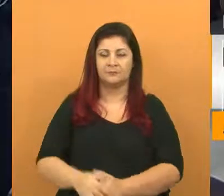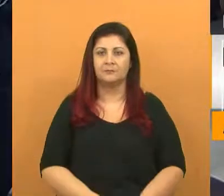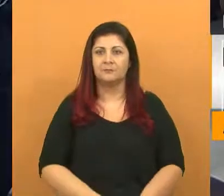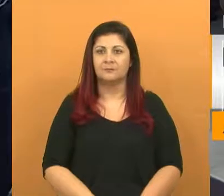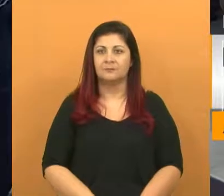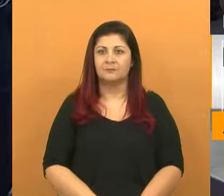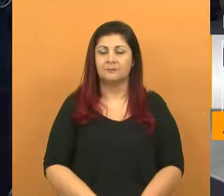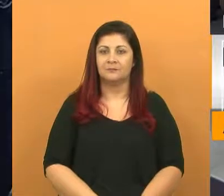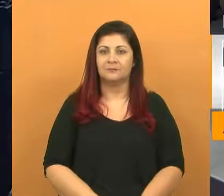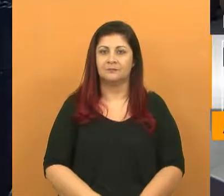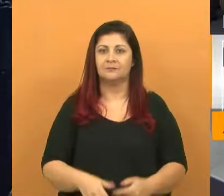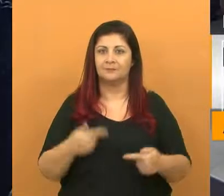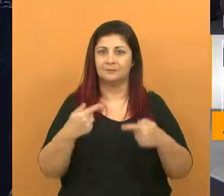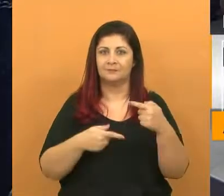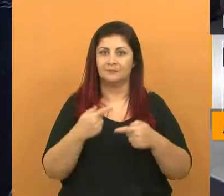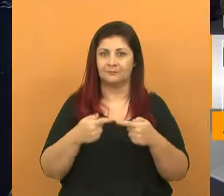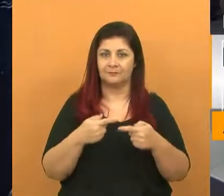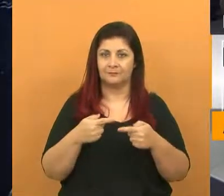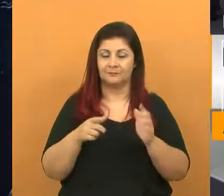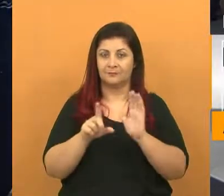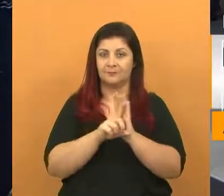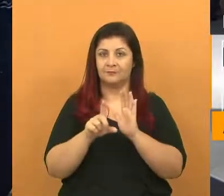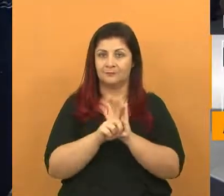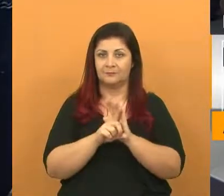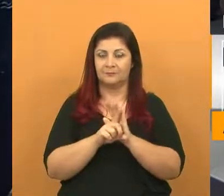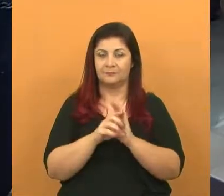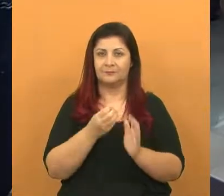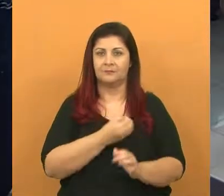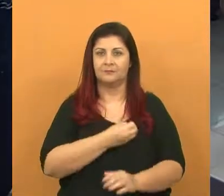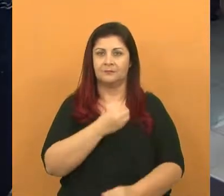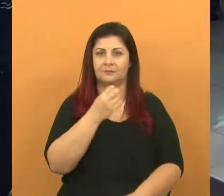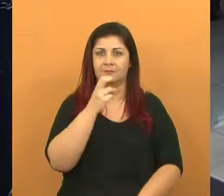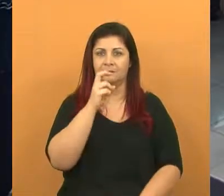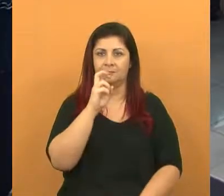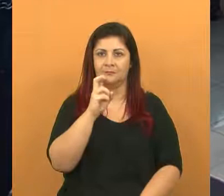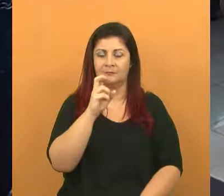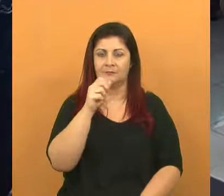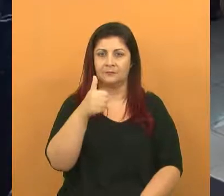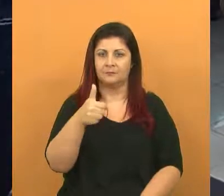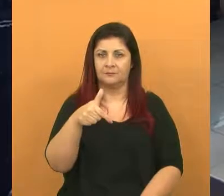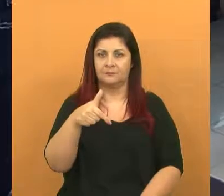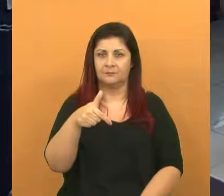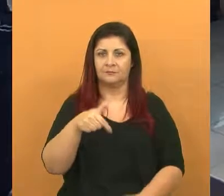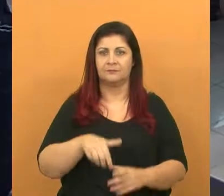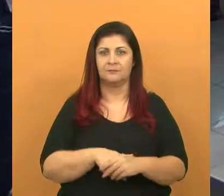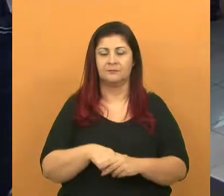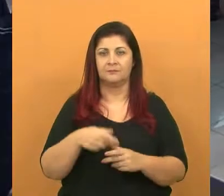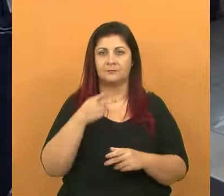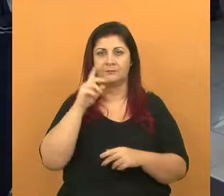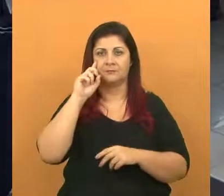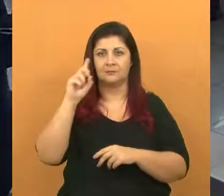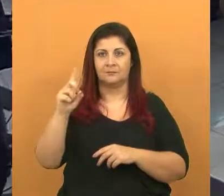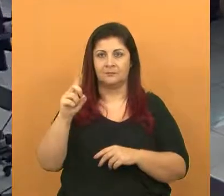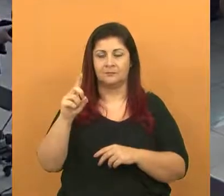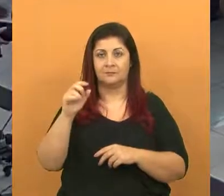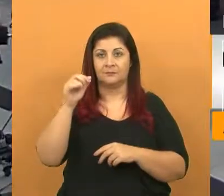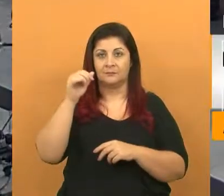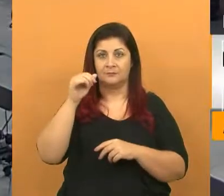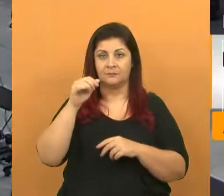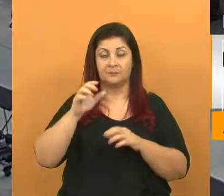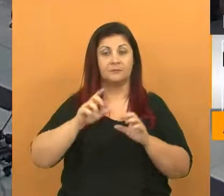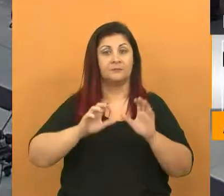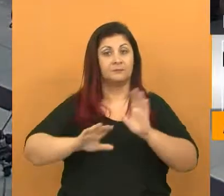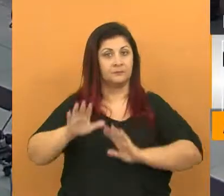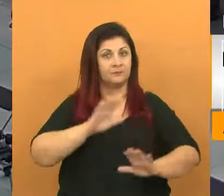Discussão única do projeto de lei do Legislativo número 57 de 2017 institui o Dia Municipal de Prevenção à Saúde do